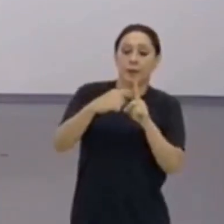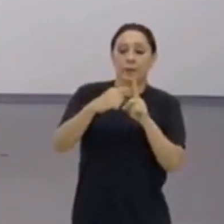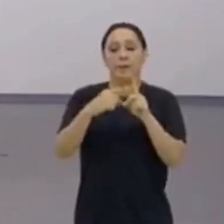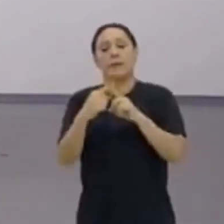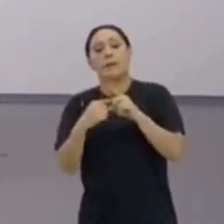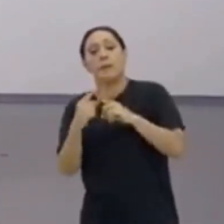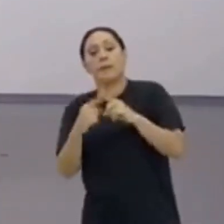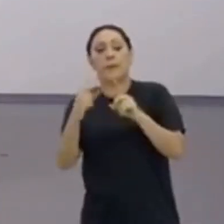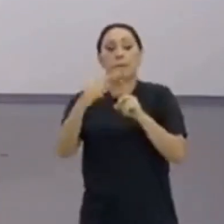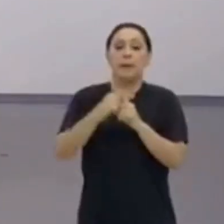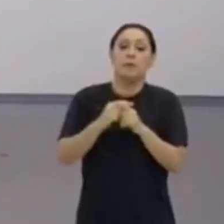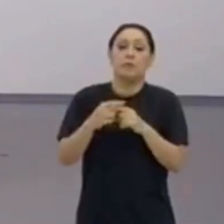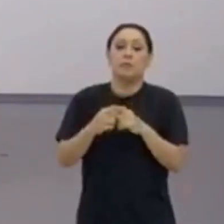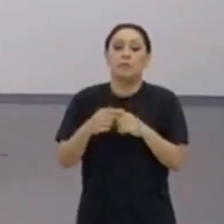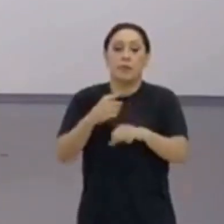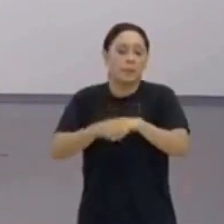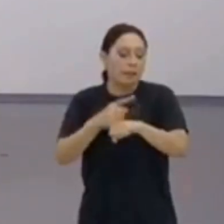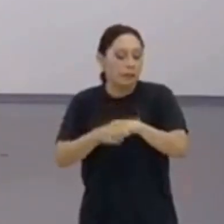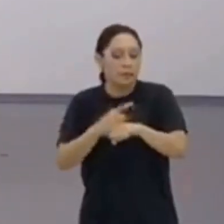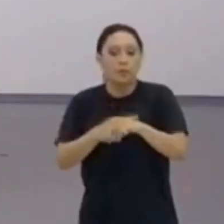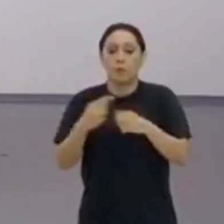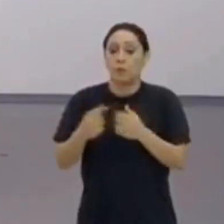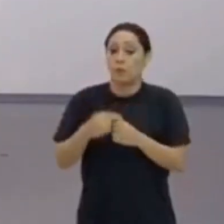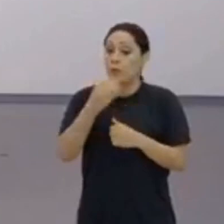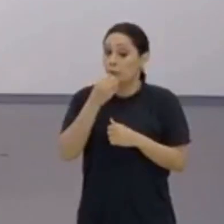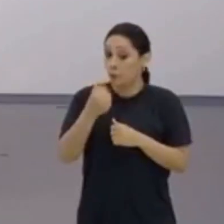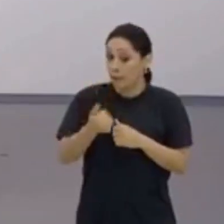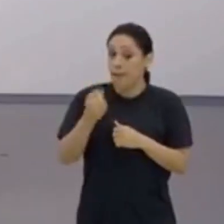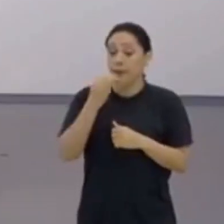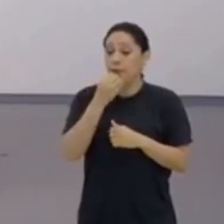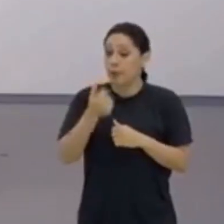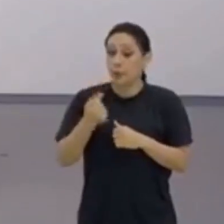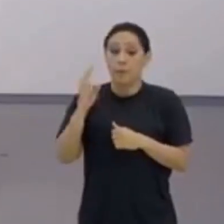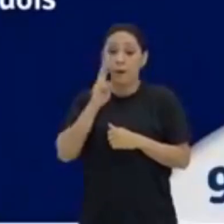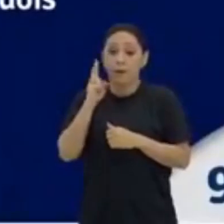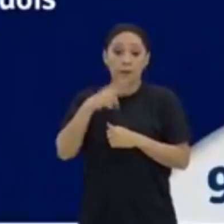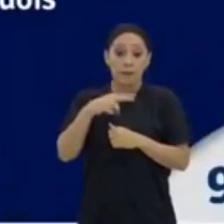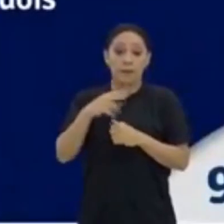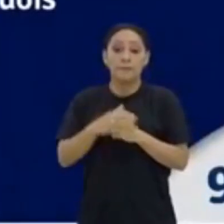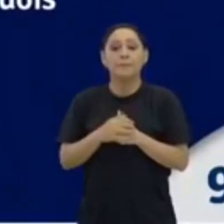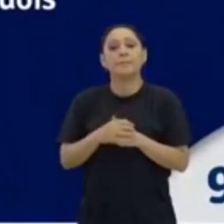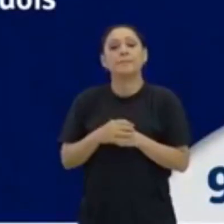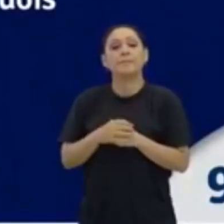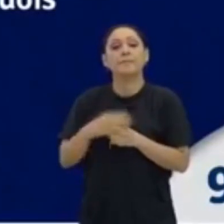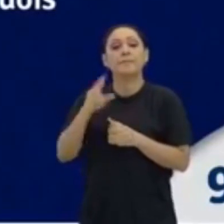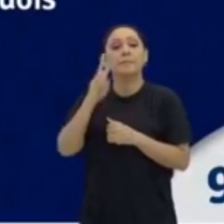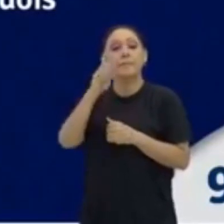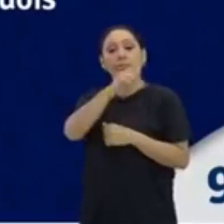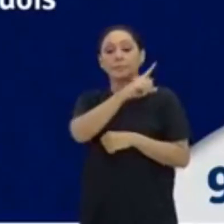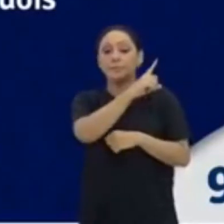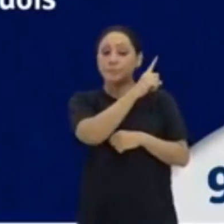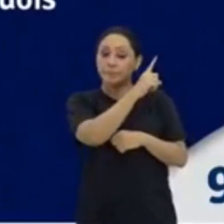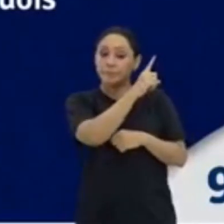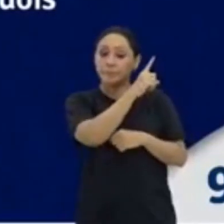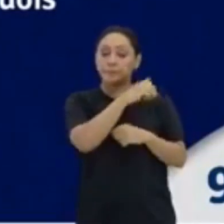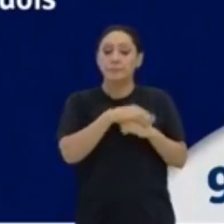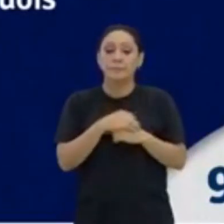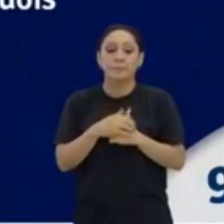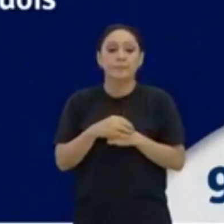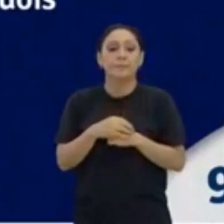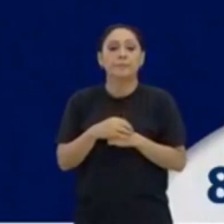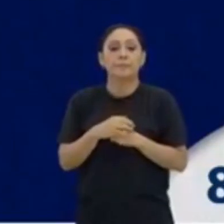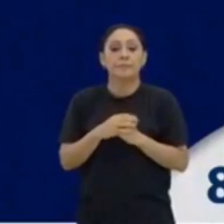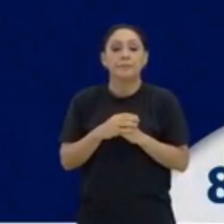temperatura, tempo. Tudo bem? Está ficando bom? Então olha para cá que tem coisa melhor ainda. Vamos lá, para a cartela.